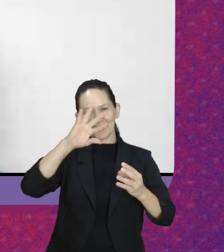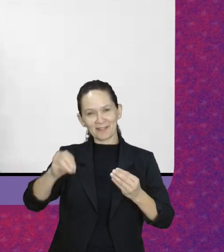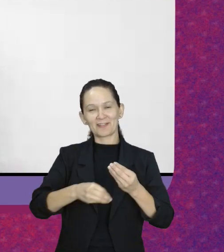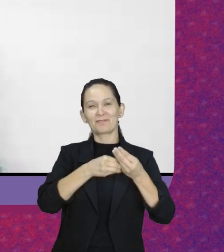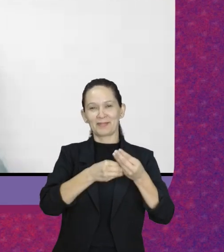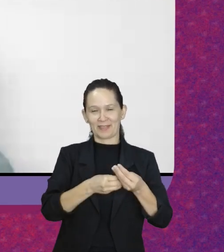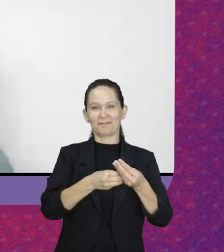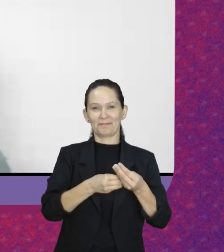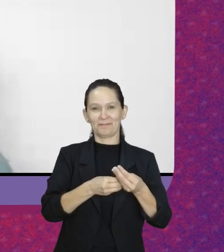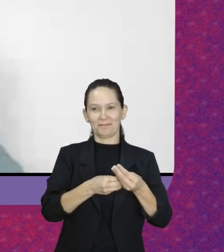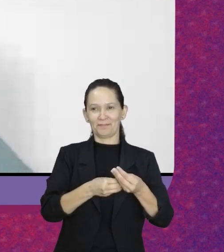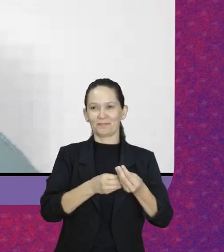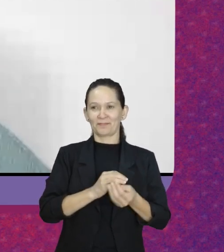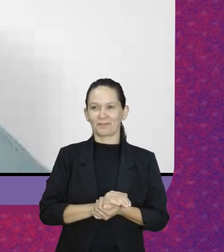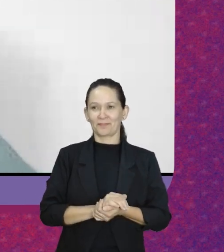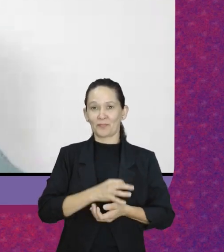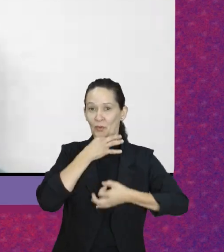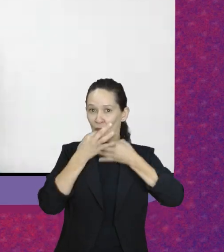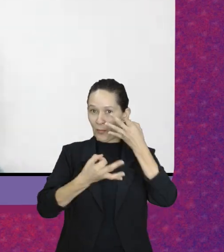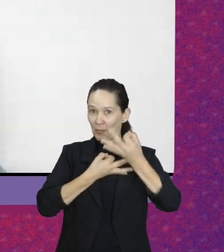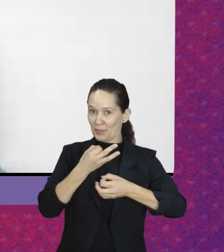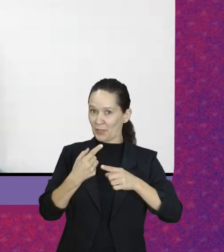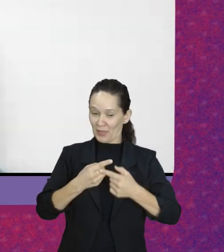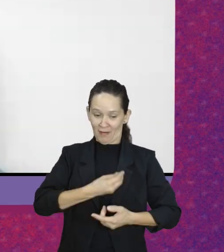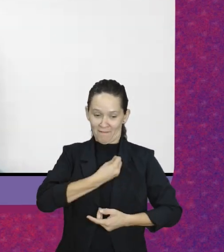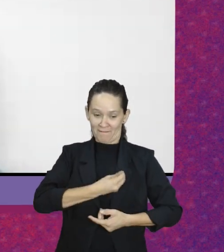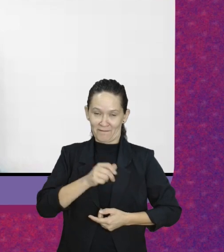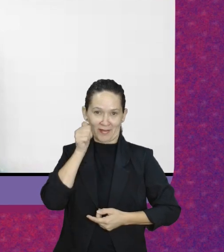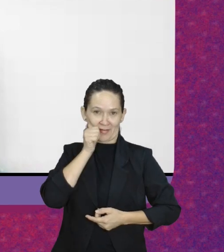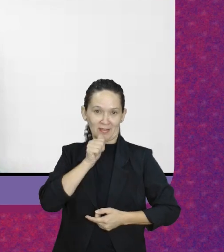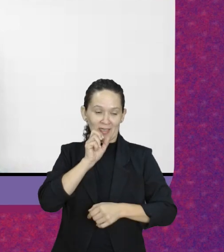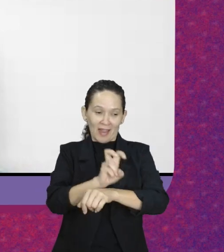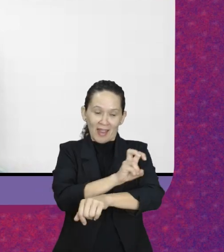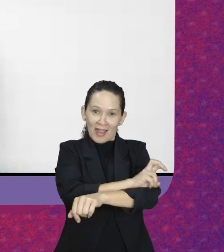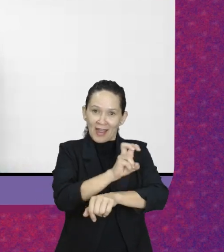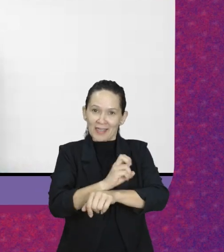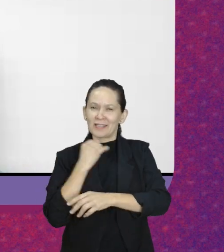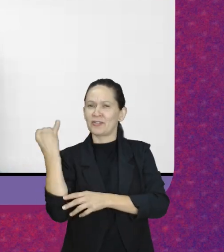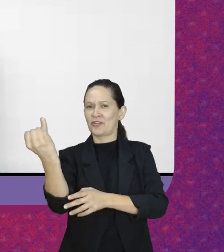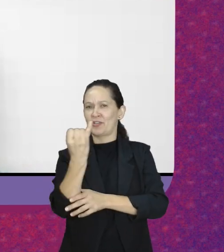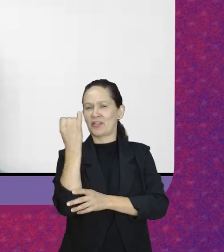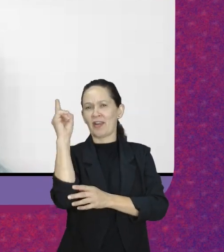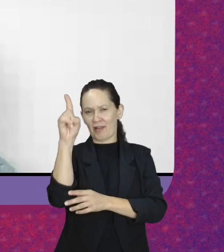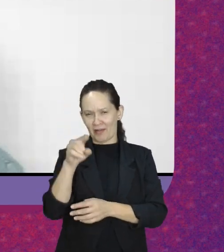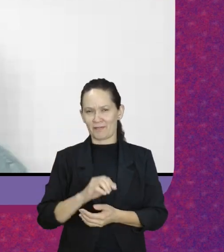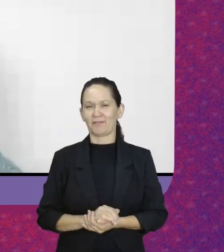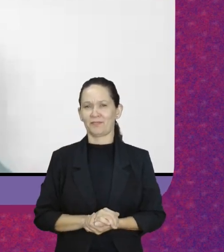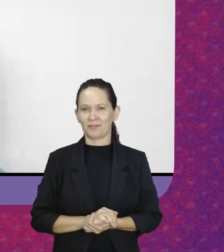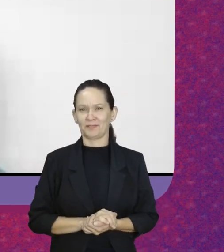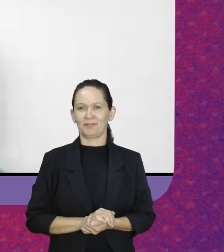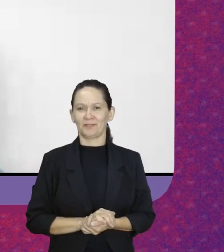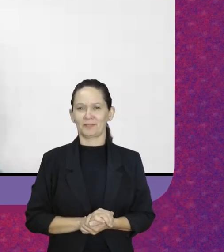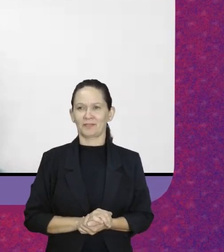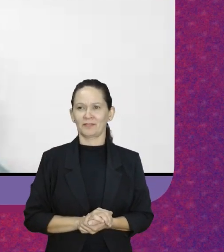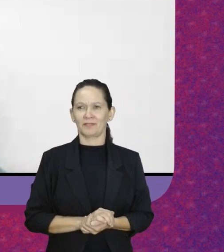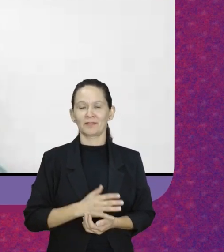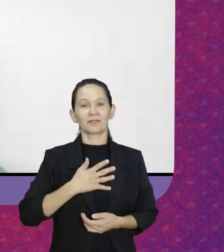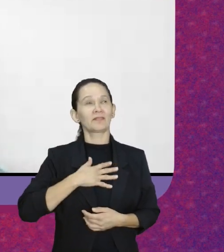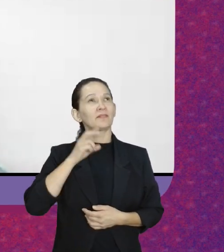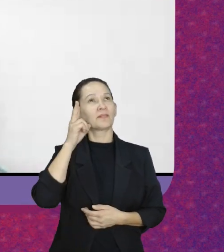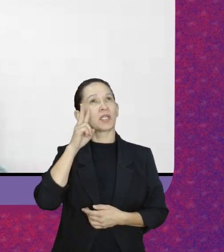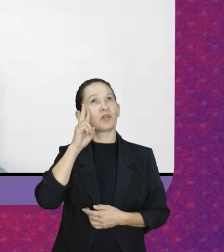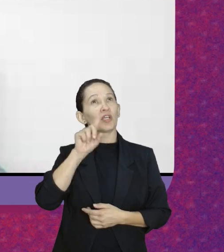só exemplificar, né? Porque na vida das mulheres a creche é muito importante. E eu me lembro